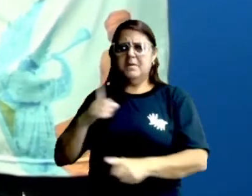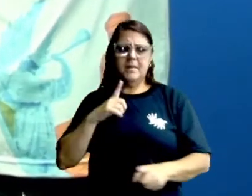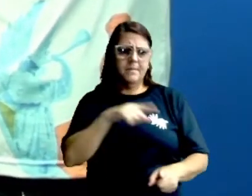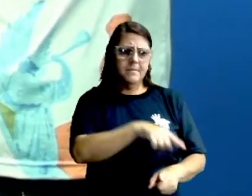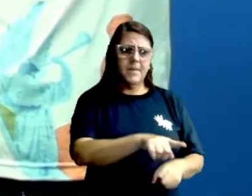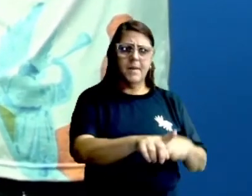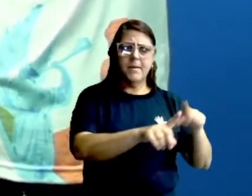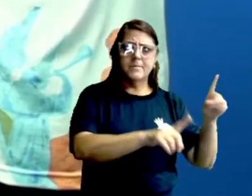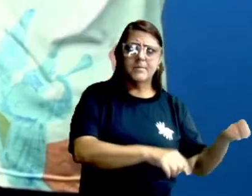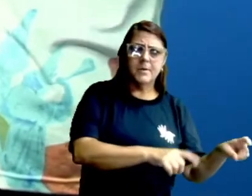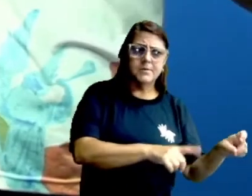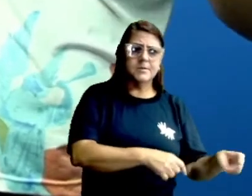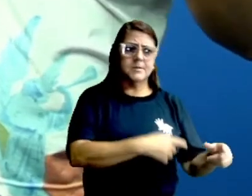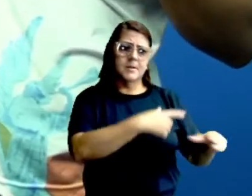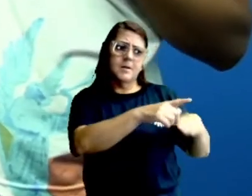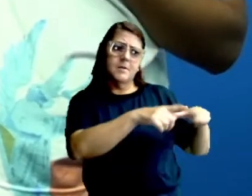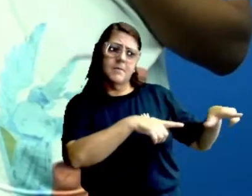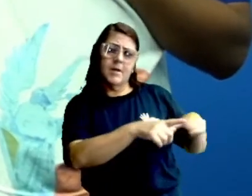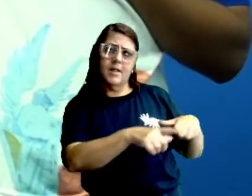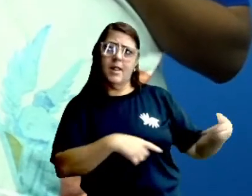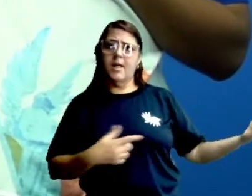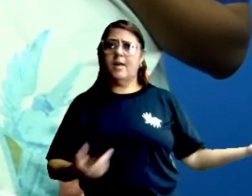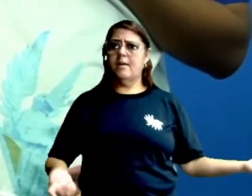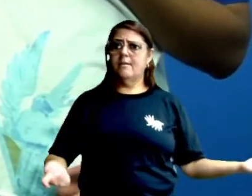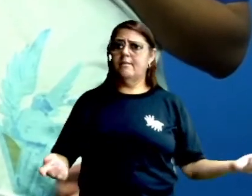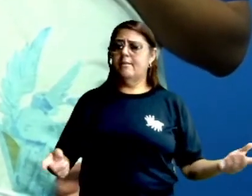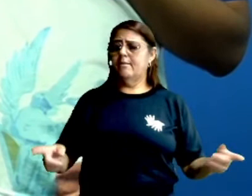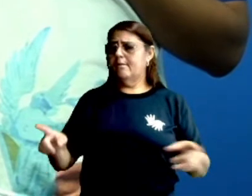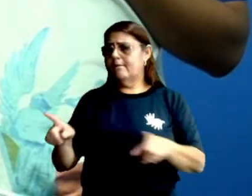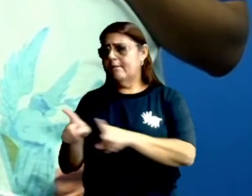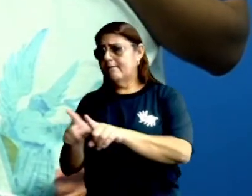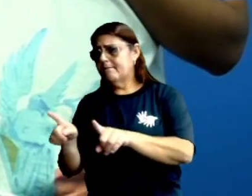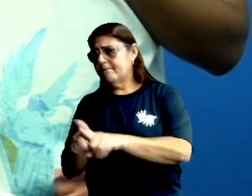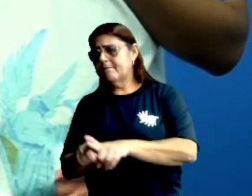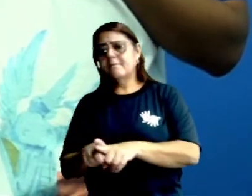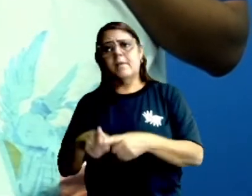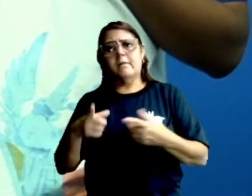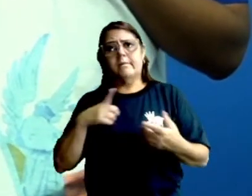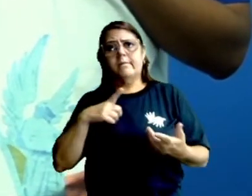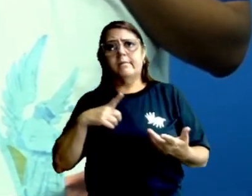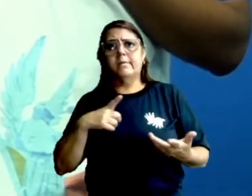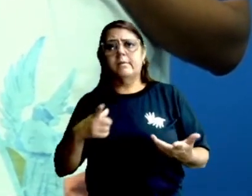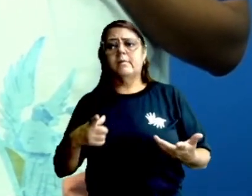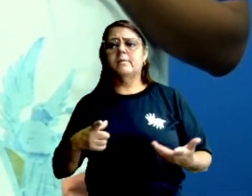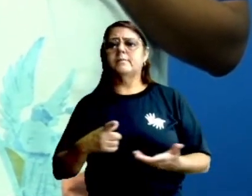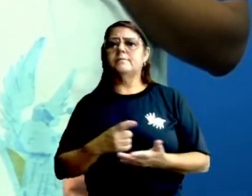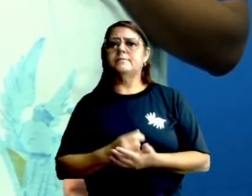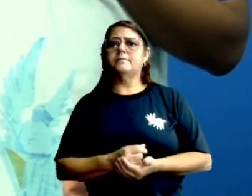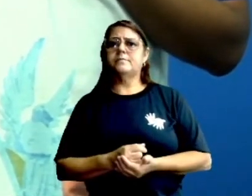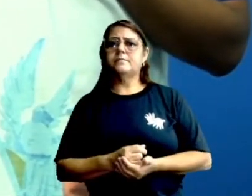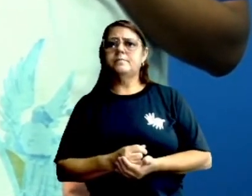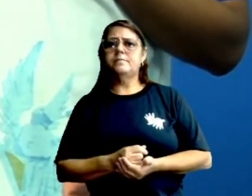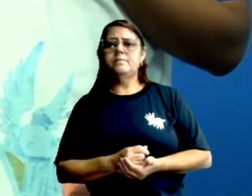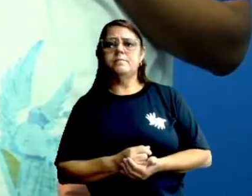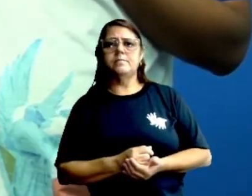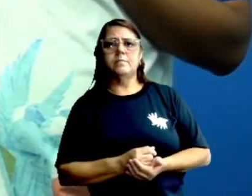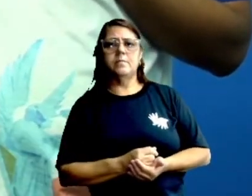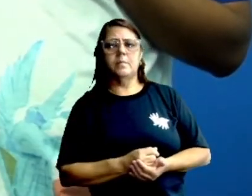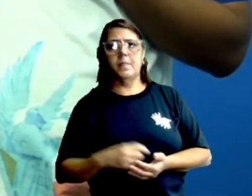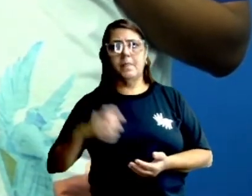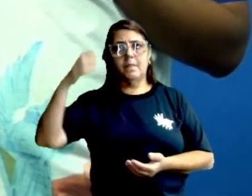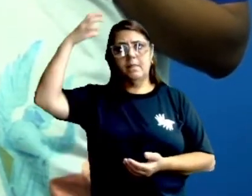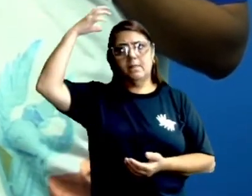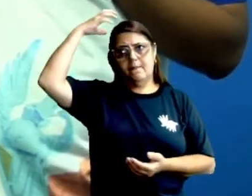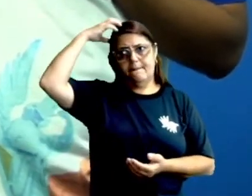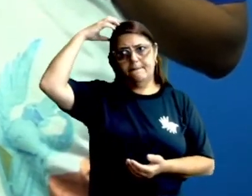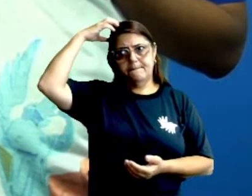camponeses, existiam os soldados, aí nessa elite provavelmente tinha o saca, o rei,